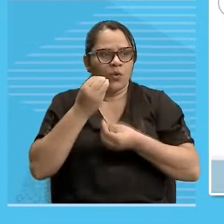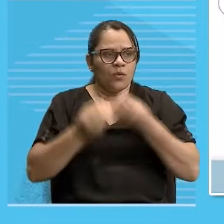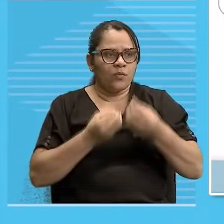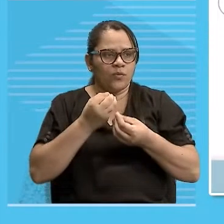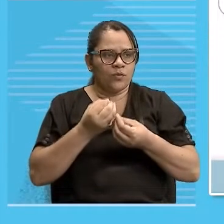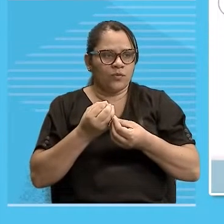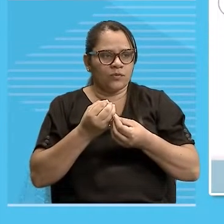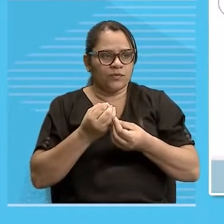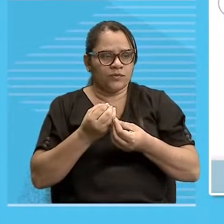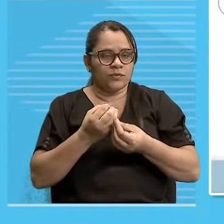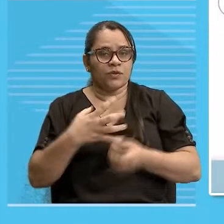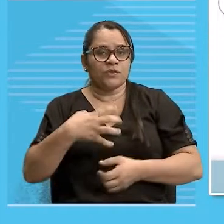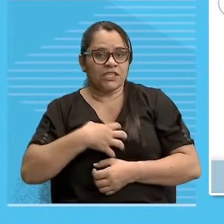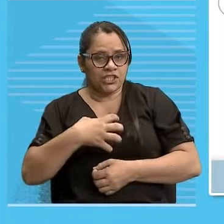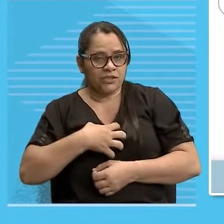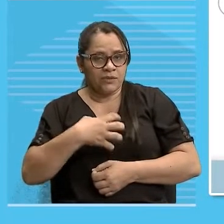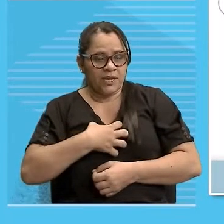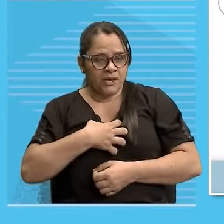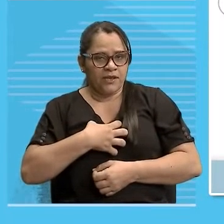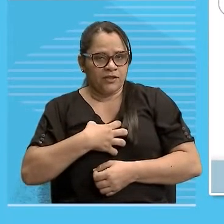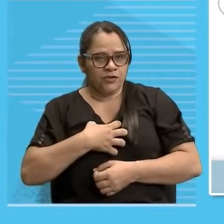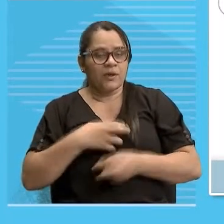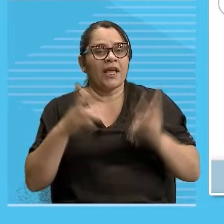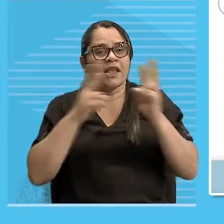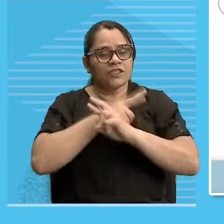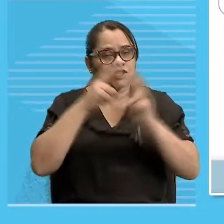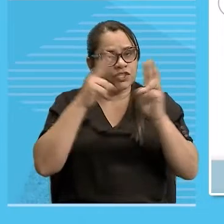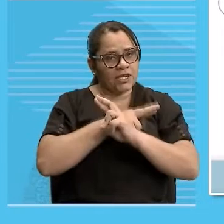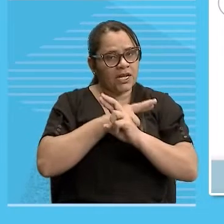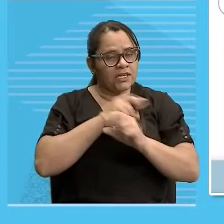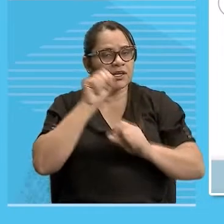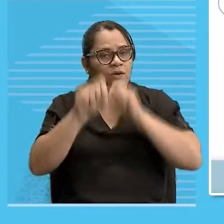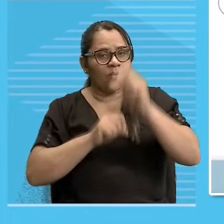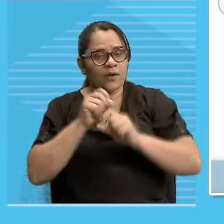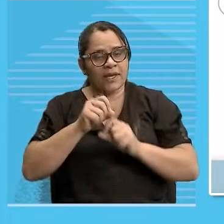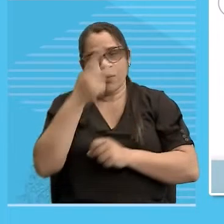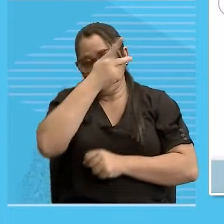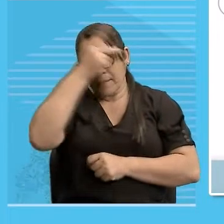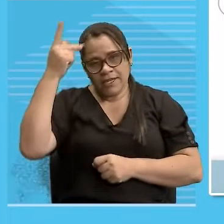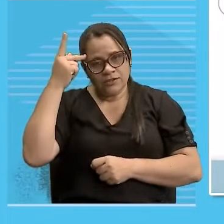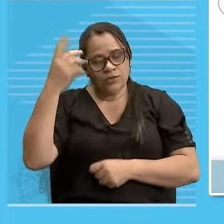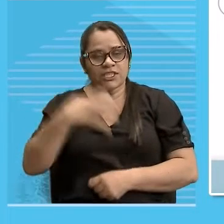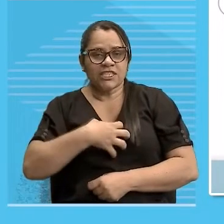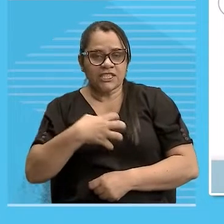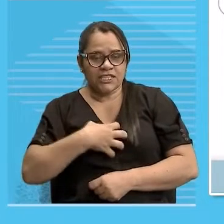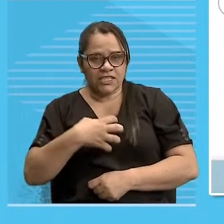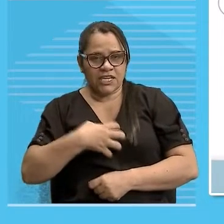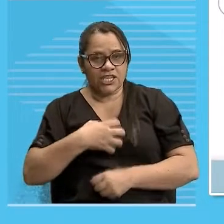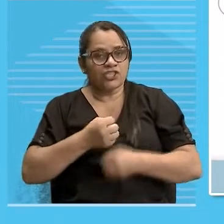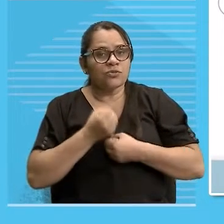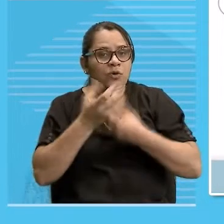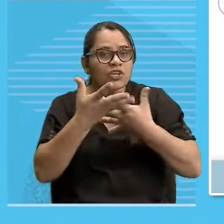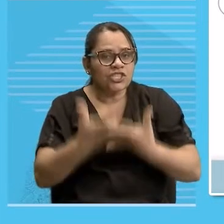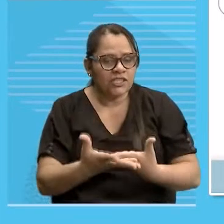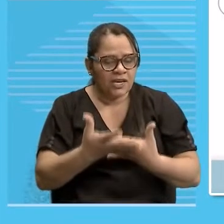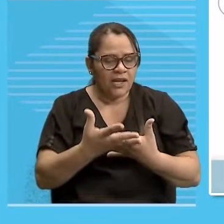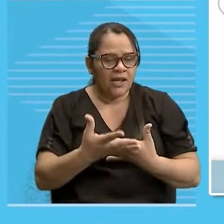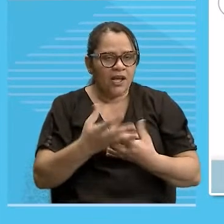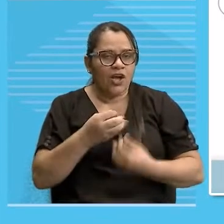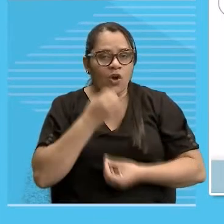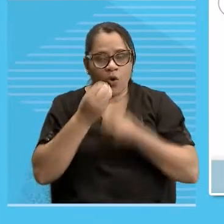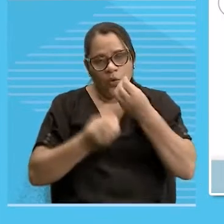de espírito, isso relacionado a como o emissor se sente, né? Do enunciado.